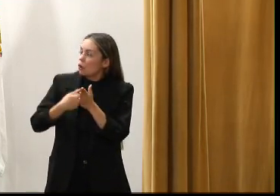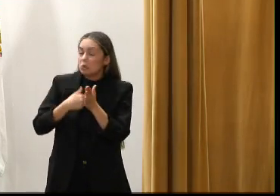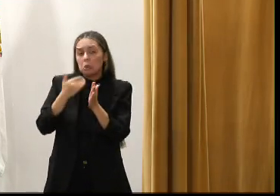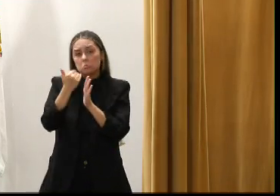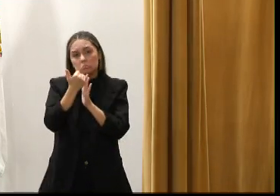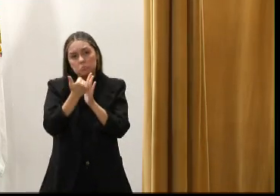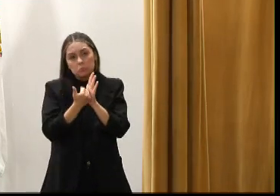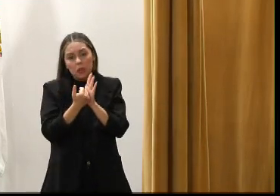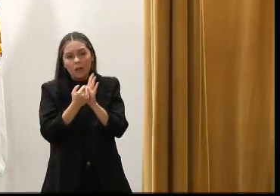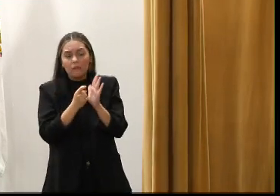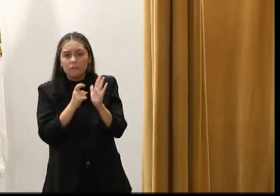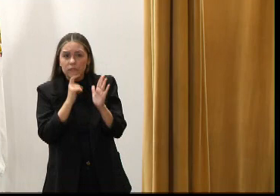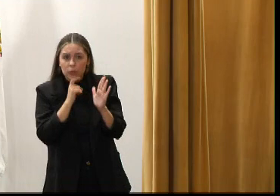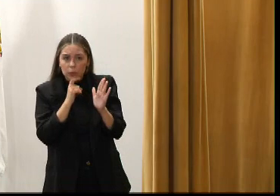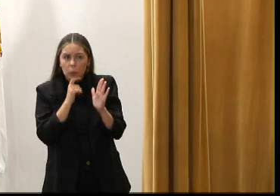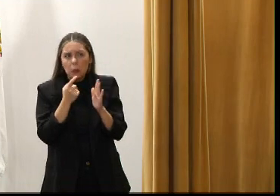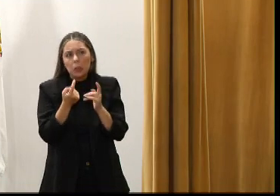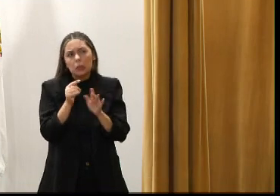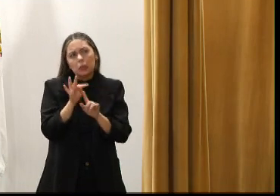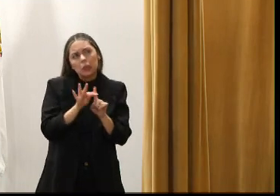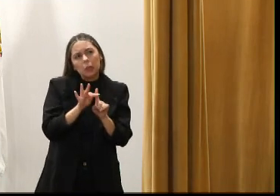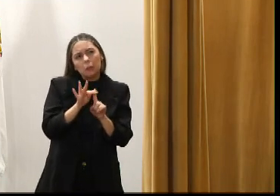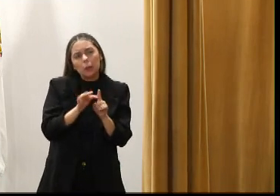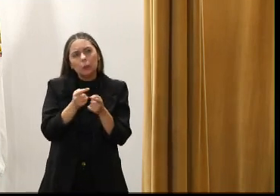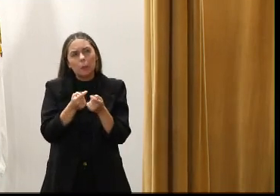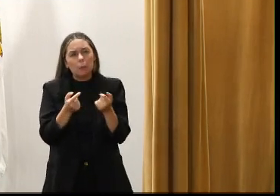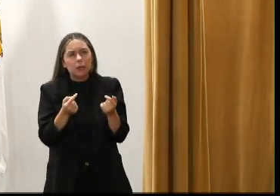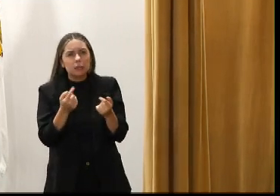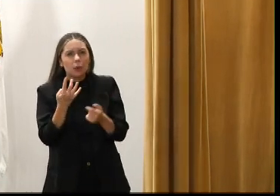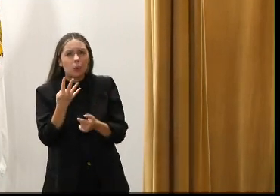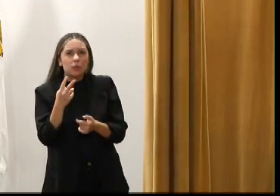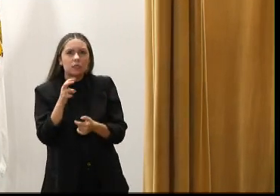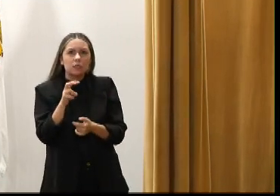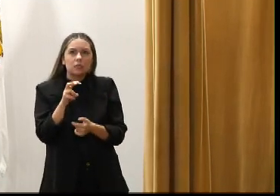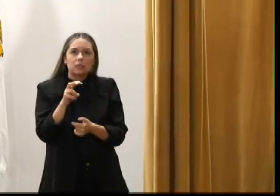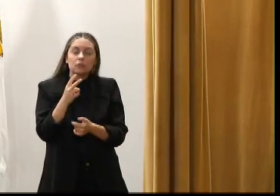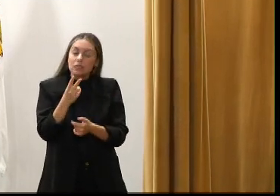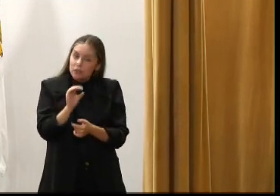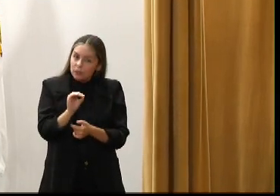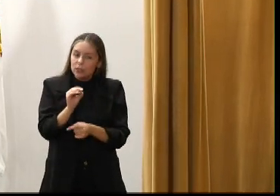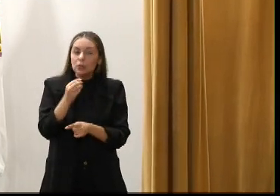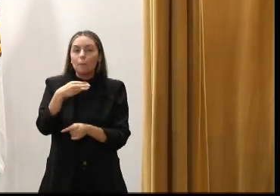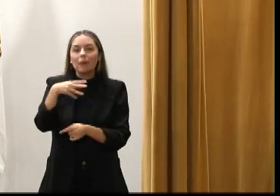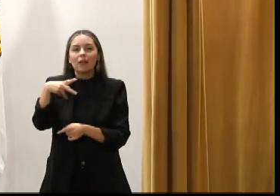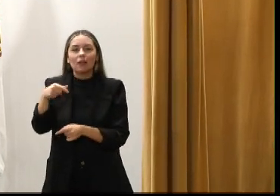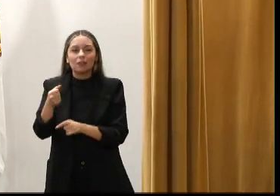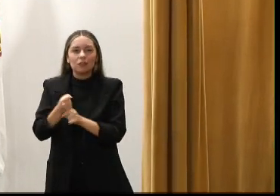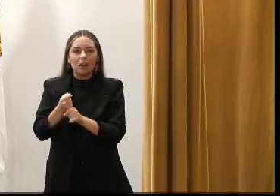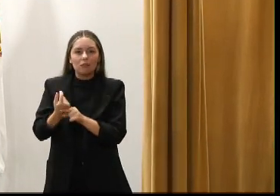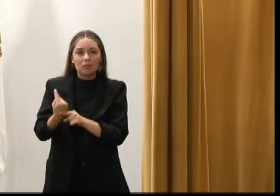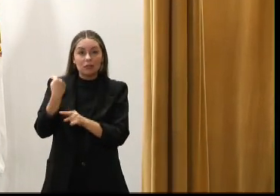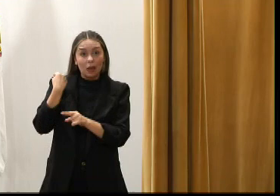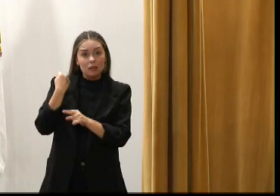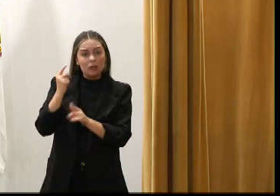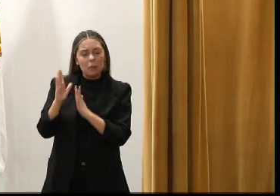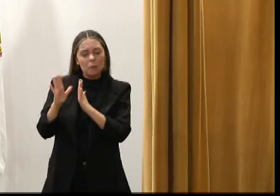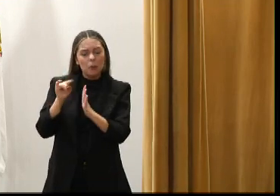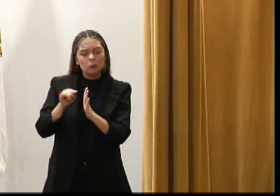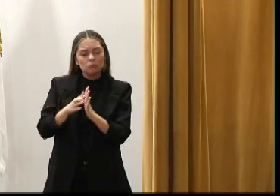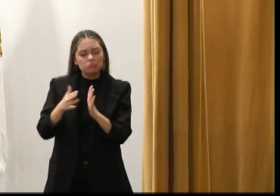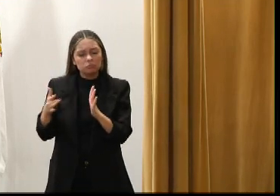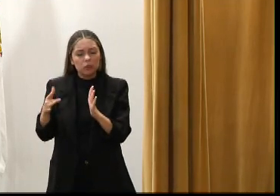frio, temperatura parecida a gente teve há 420 milhões de anos atrás. Na maior parte do tempo,